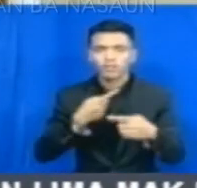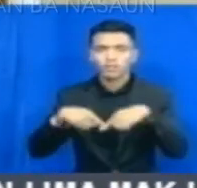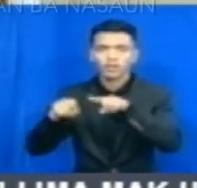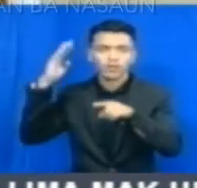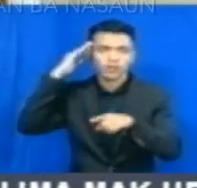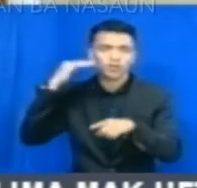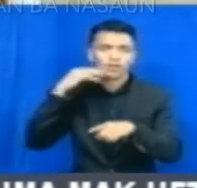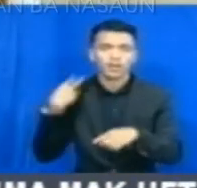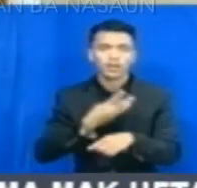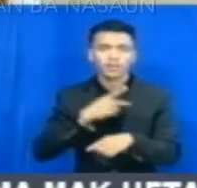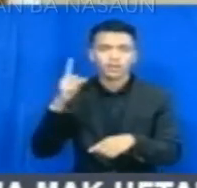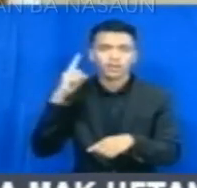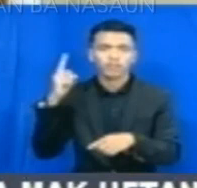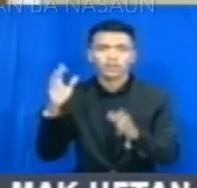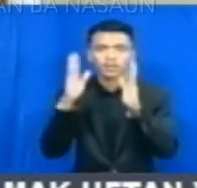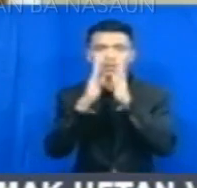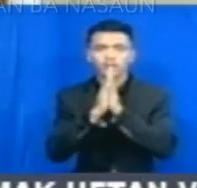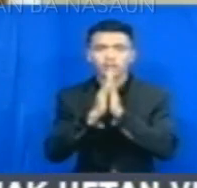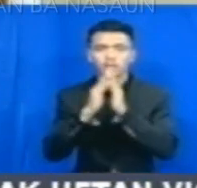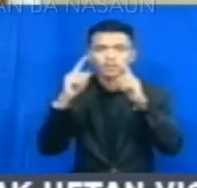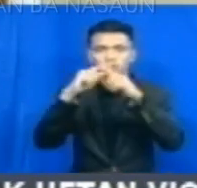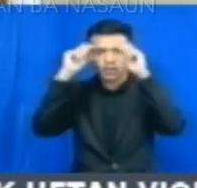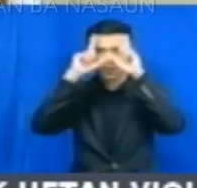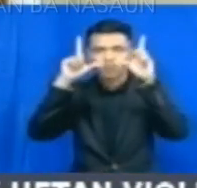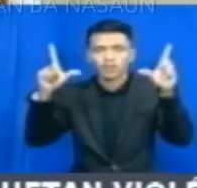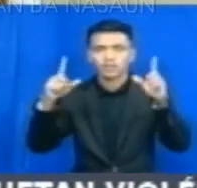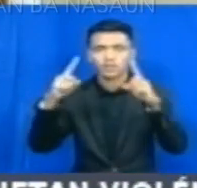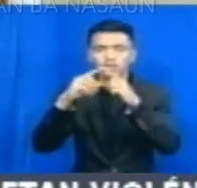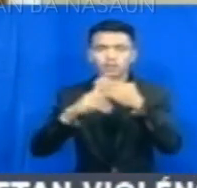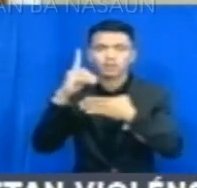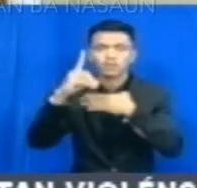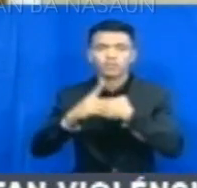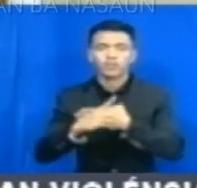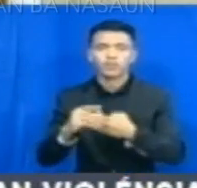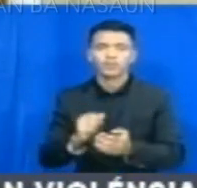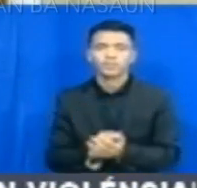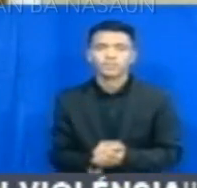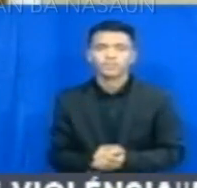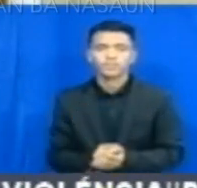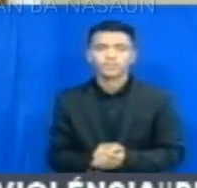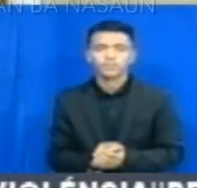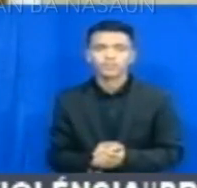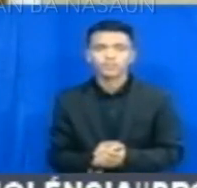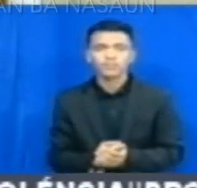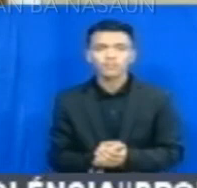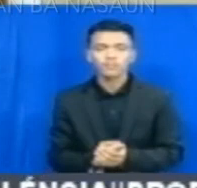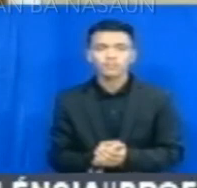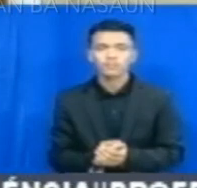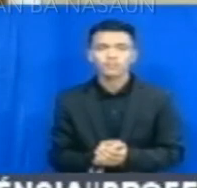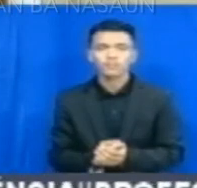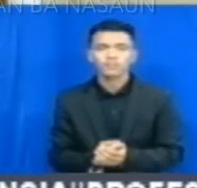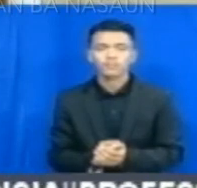sina fati, reza ba Timor-Leste, ninia prospero no desenvolvimento. Juru ga melli itiman, kesukeso kidohago,